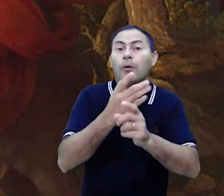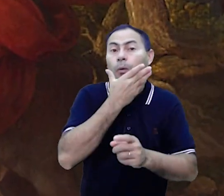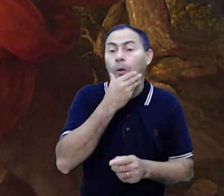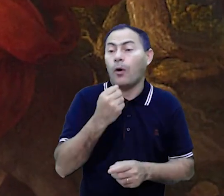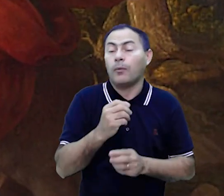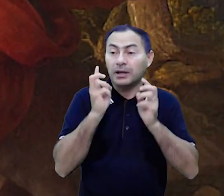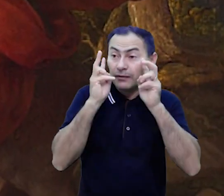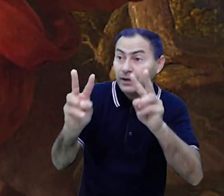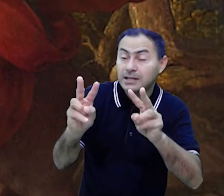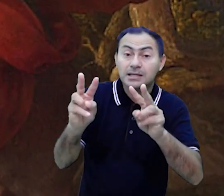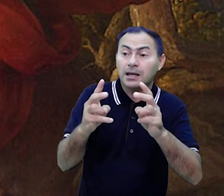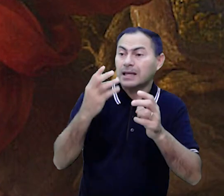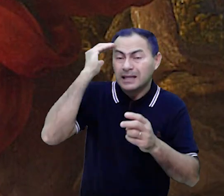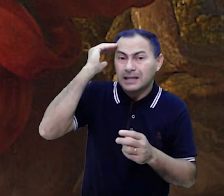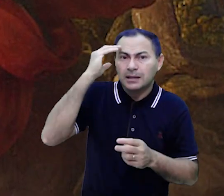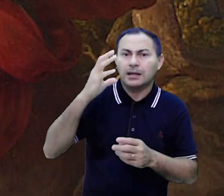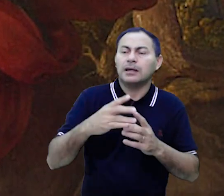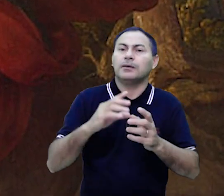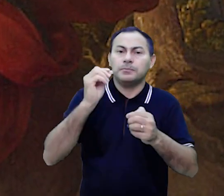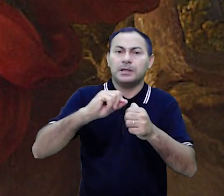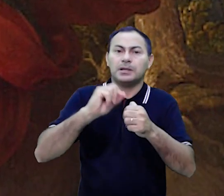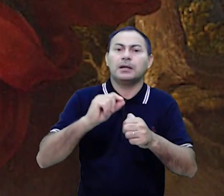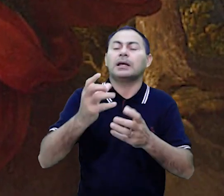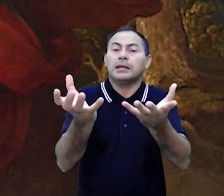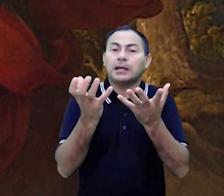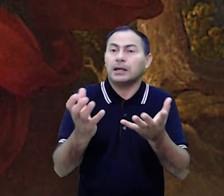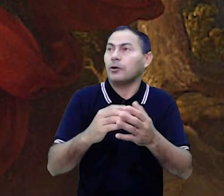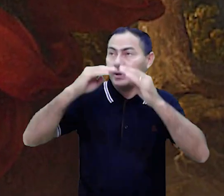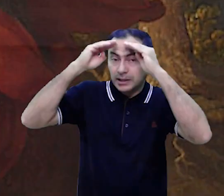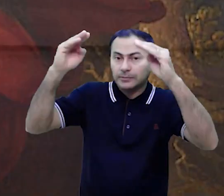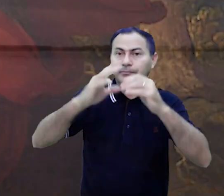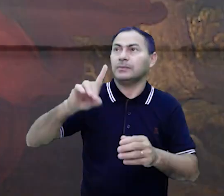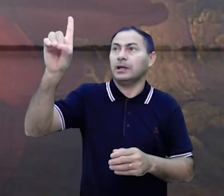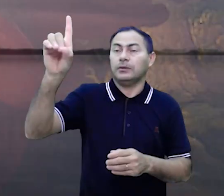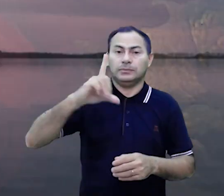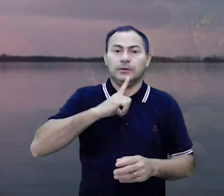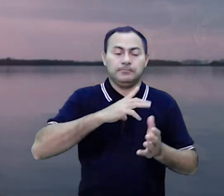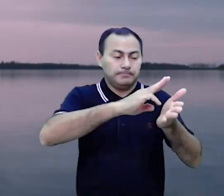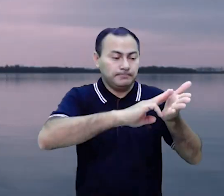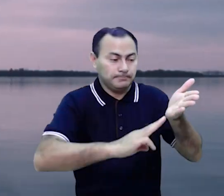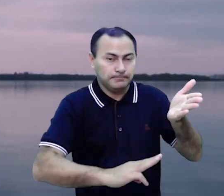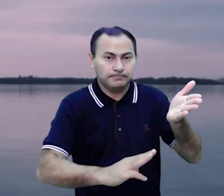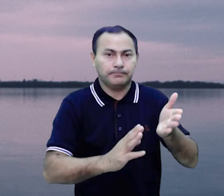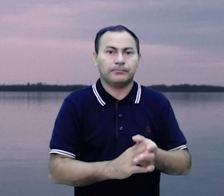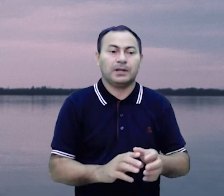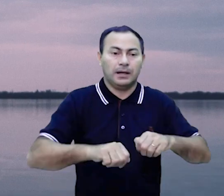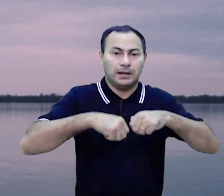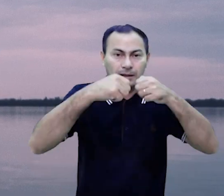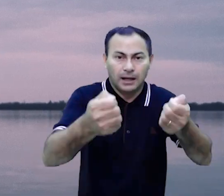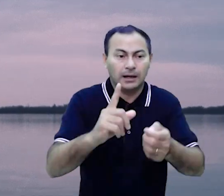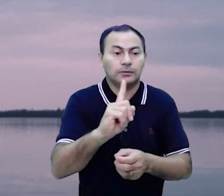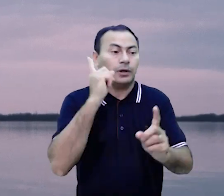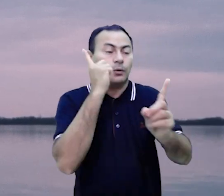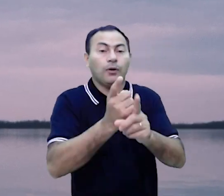não encontrava um homem que o enxergasse, ouvisse e fizesse aquilo que ele queria. Deus tinha uma mensagem